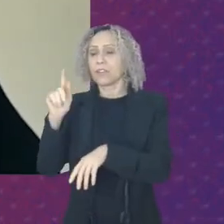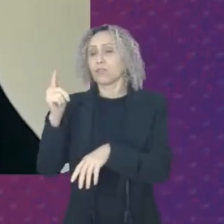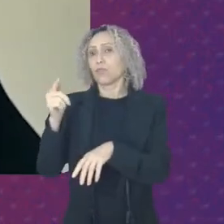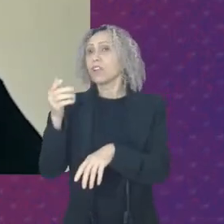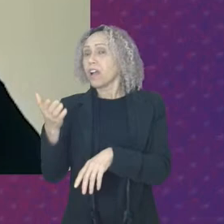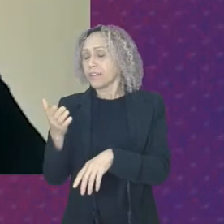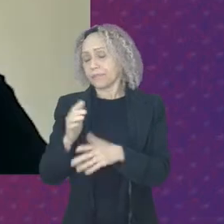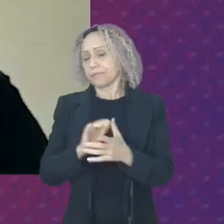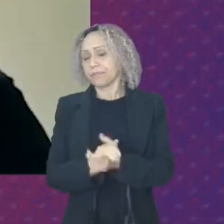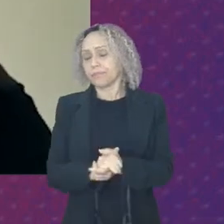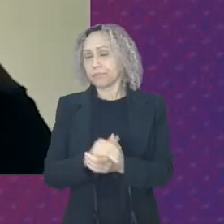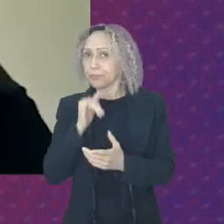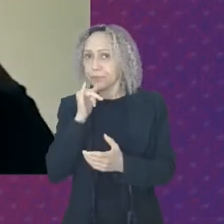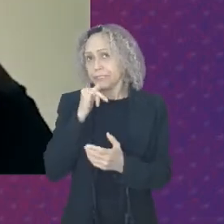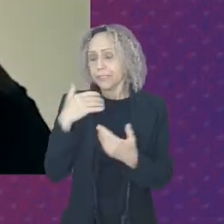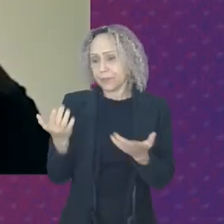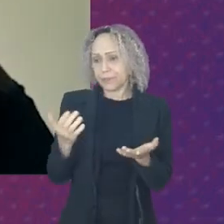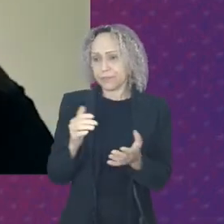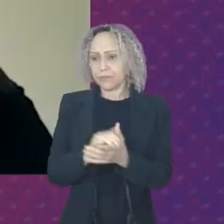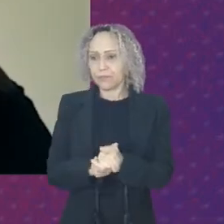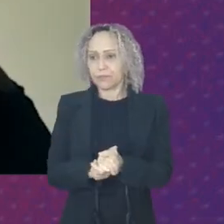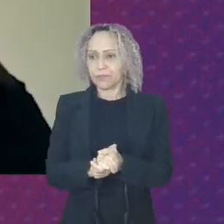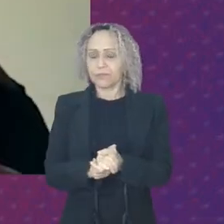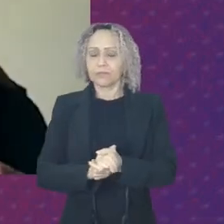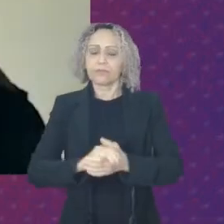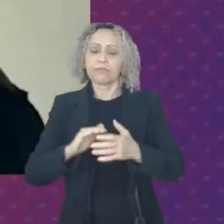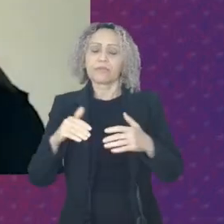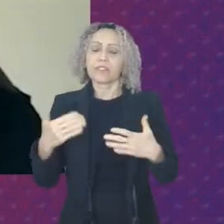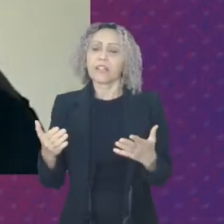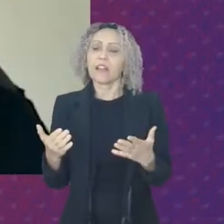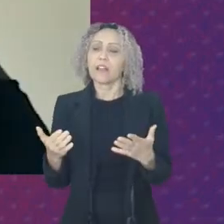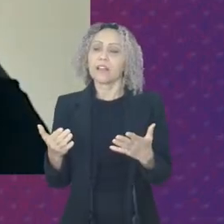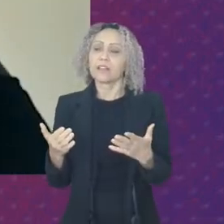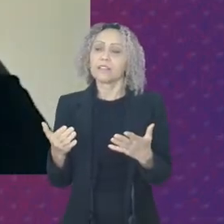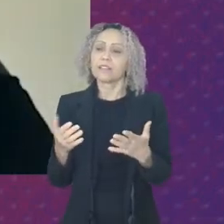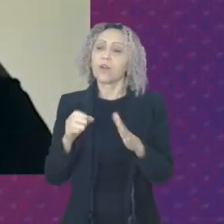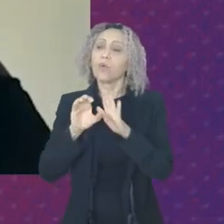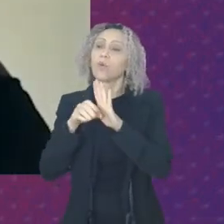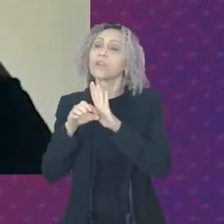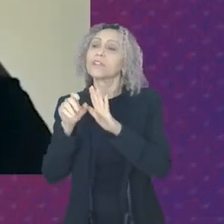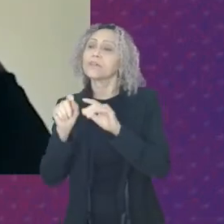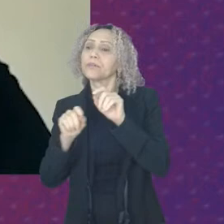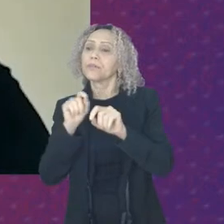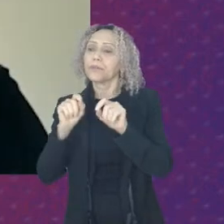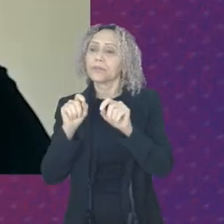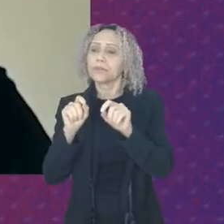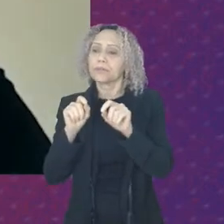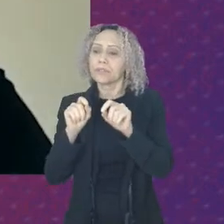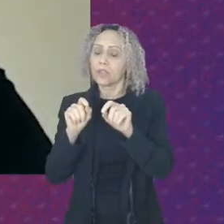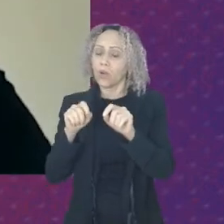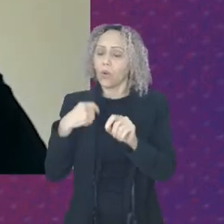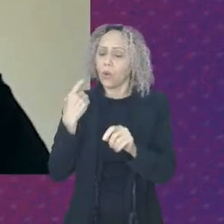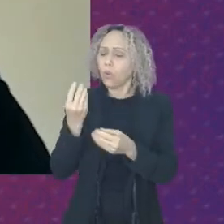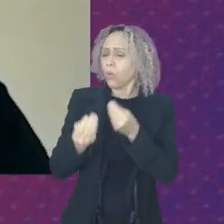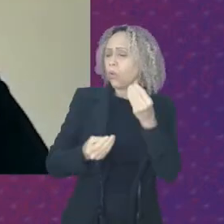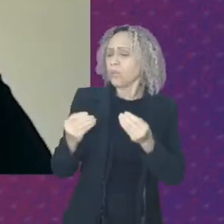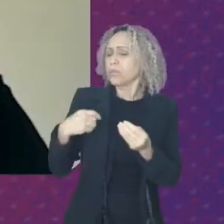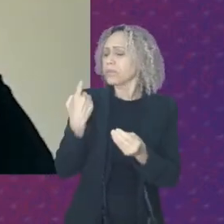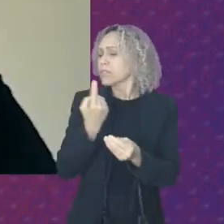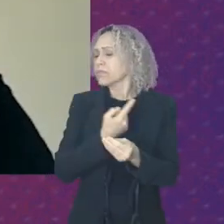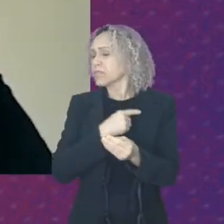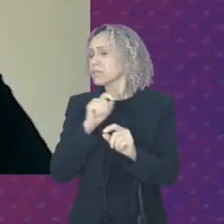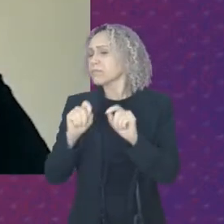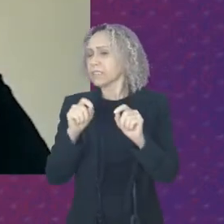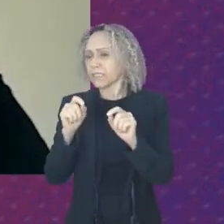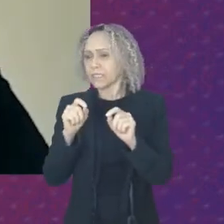desse pacote posso tornar um conteúdo político que vai atingir melhor o meu público. Como que a gente pode fazer isso? No meu